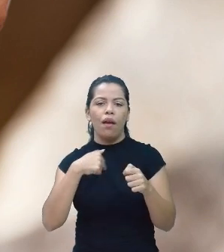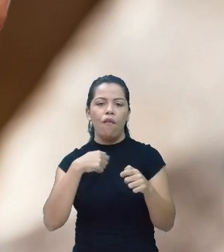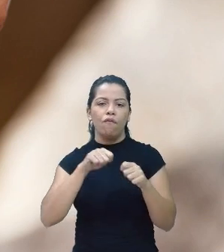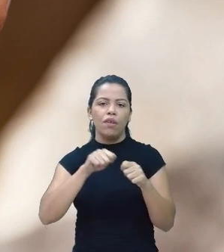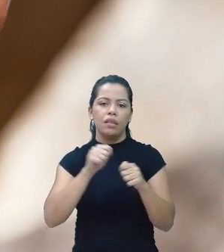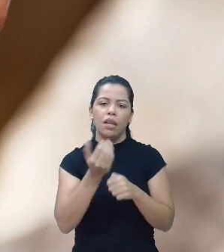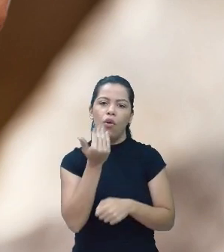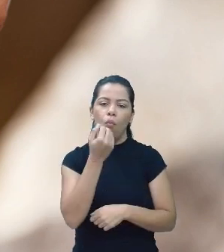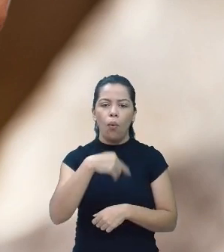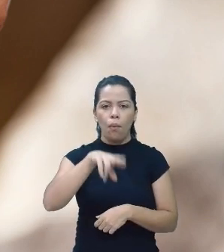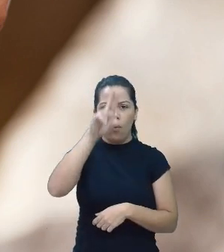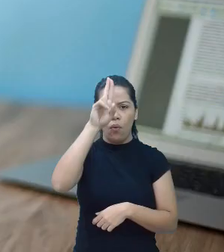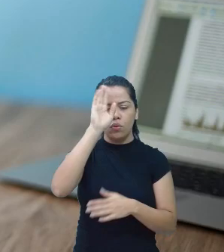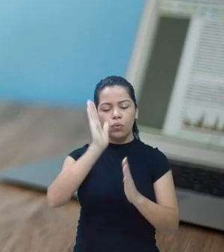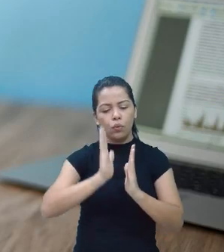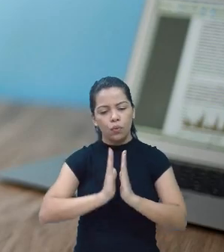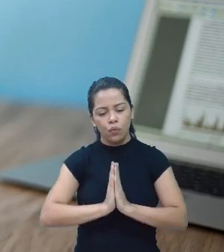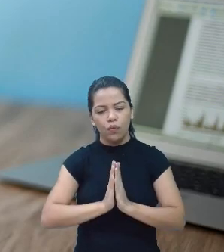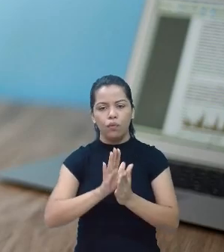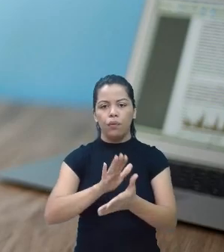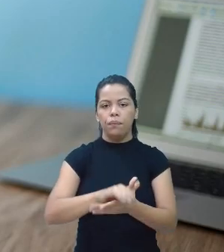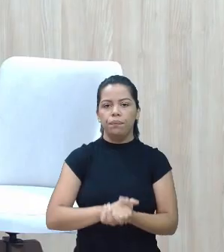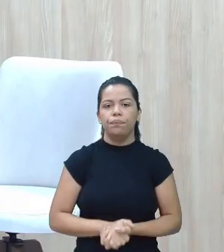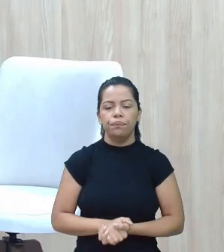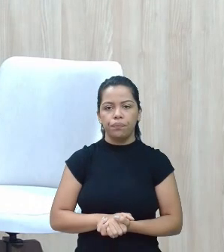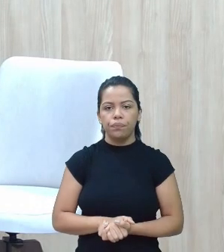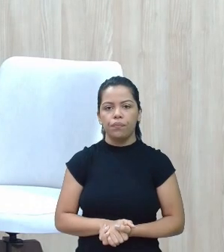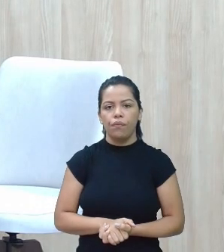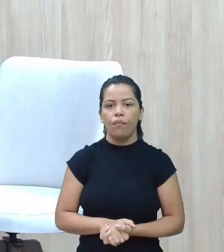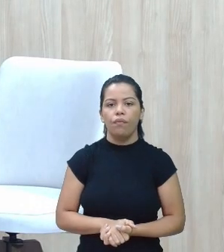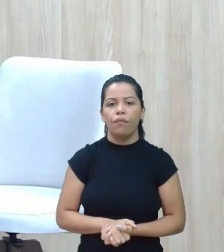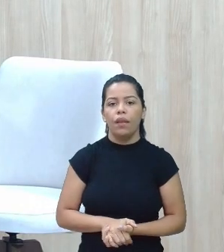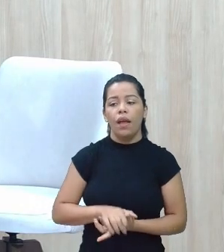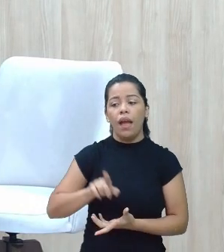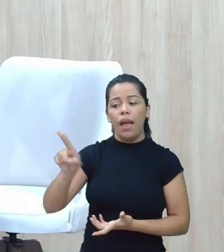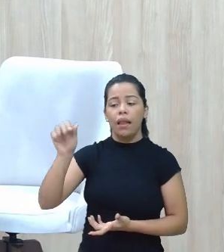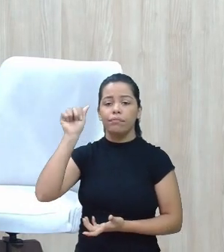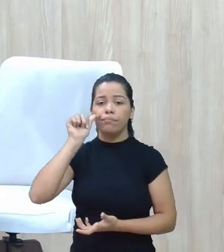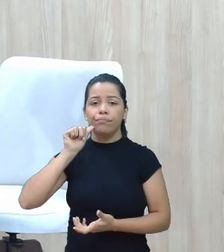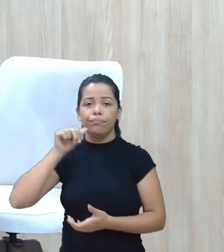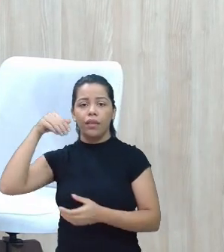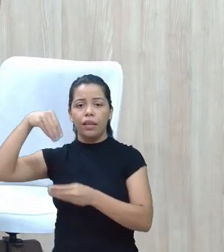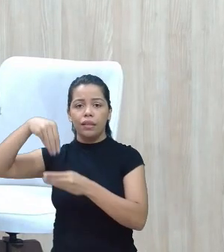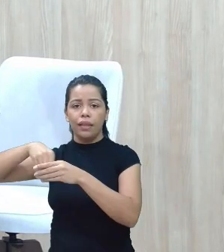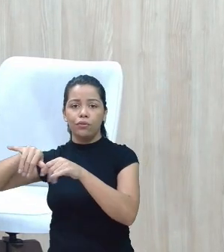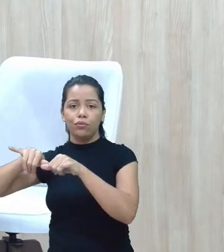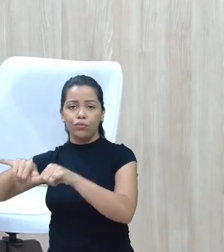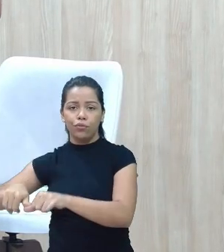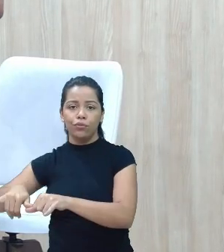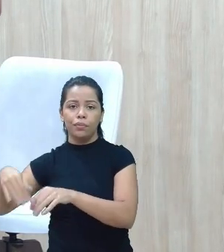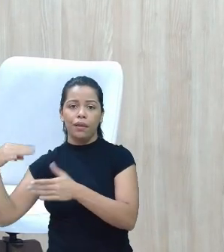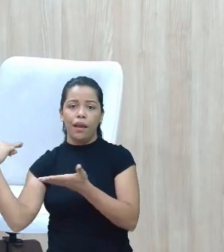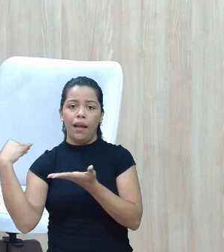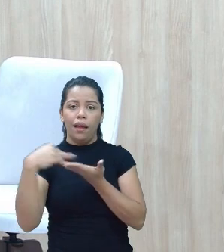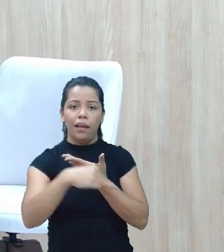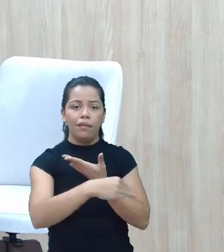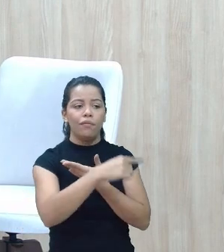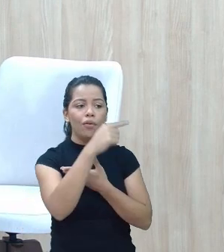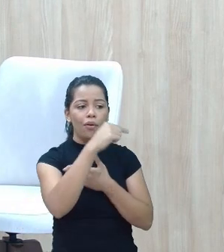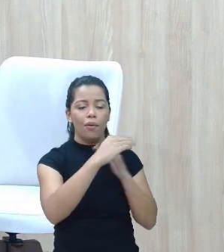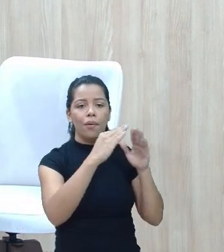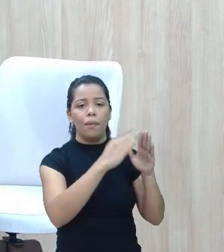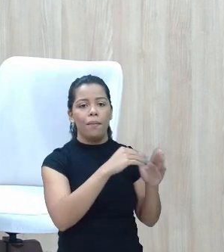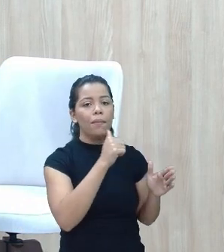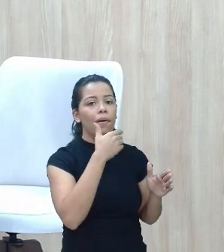favor, certo? Aí, ela mandou a mensagem. E aí, ele viu a mensagem e está respondendo